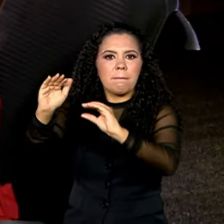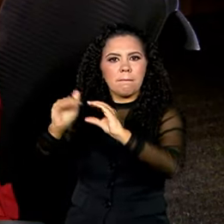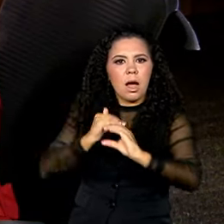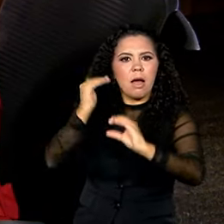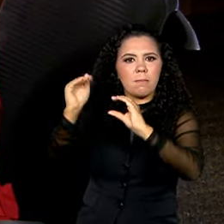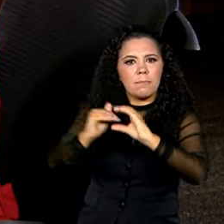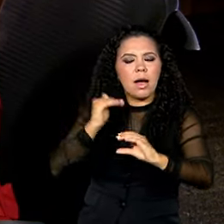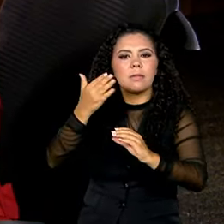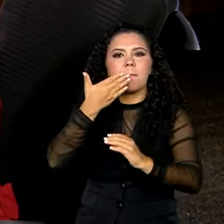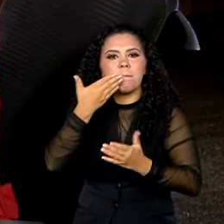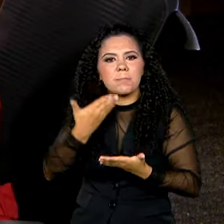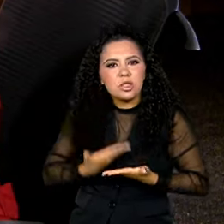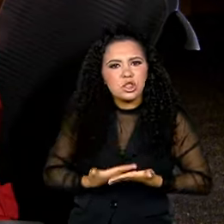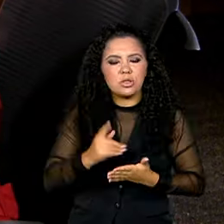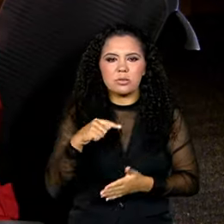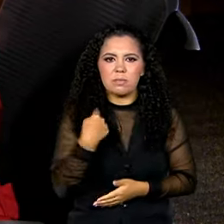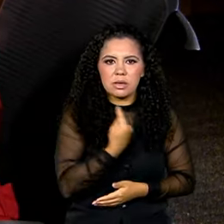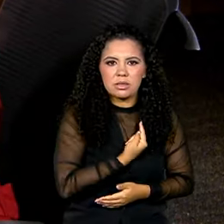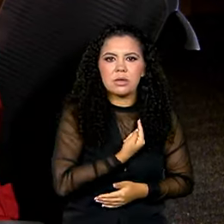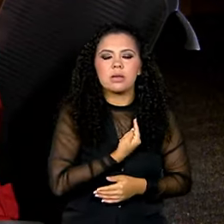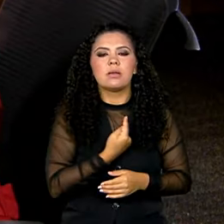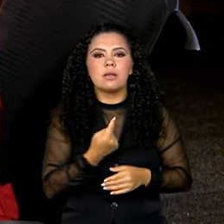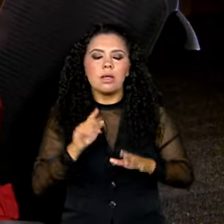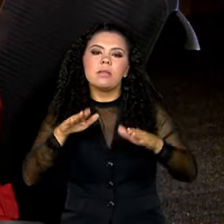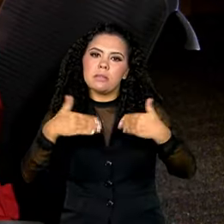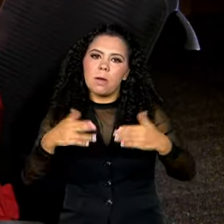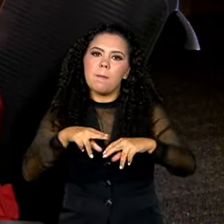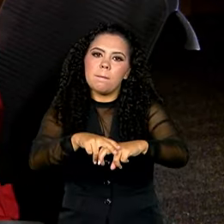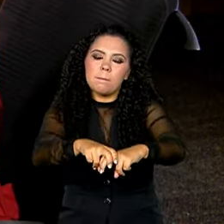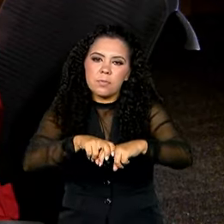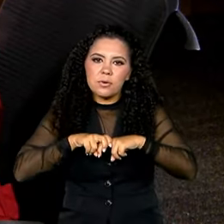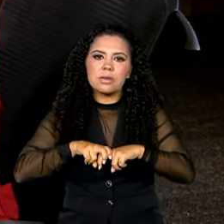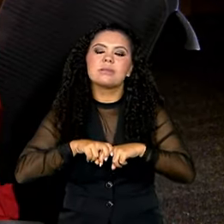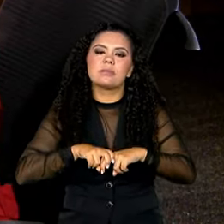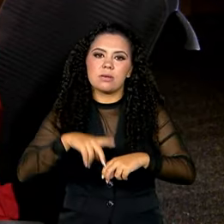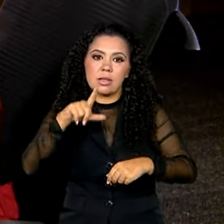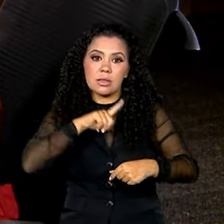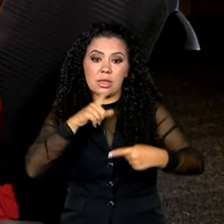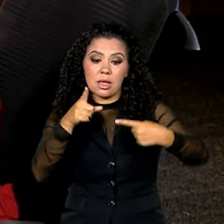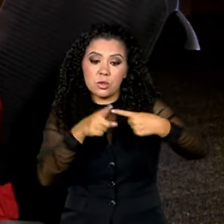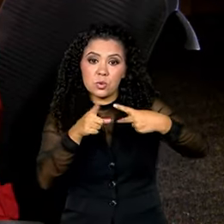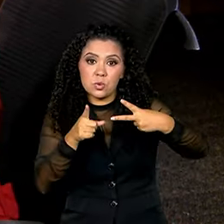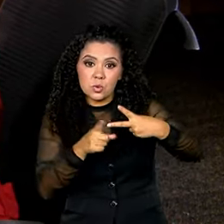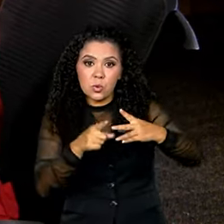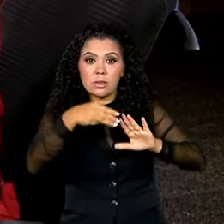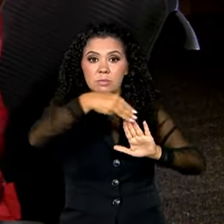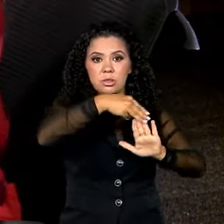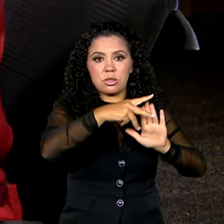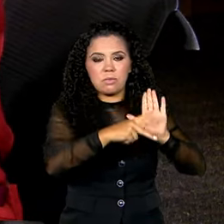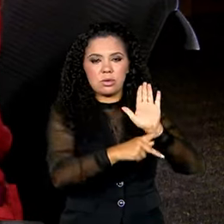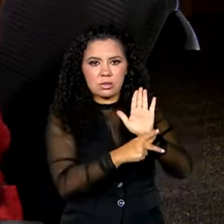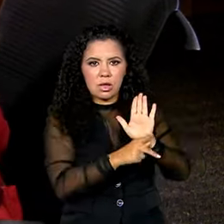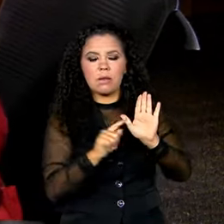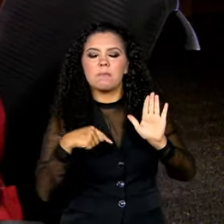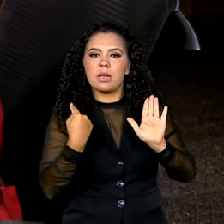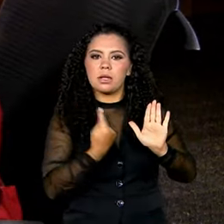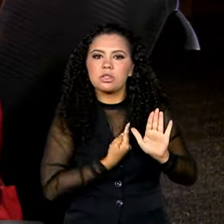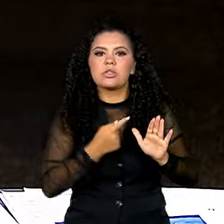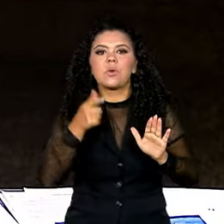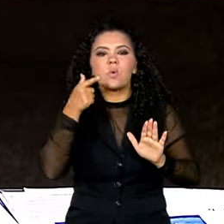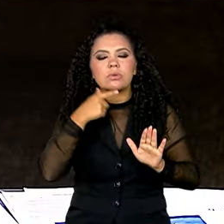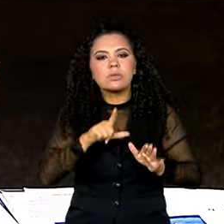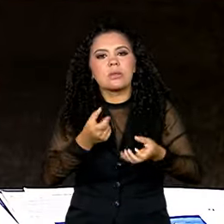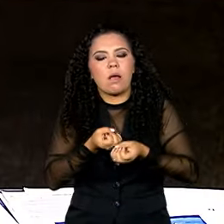do Pará, era a mesma lógica do Amapá. Então, por isso, duas medidas provisórias para que a abrangência desse auxílio seja